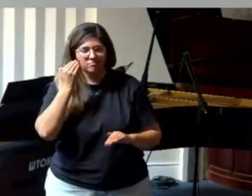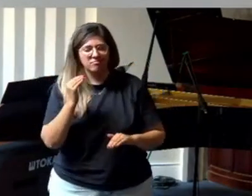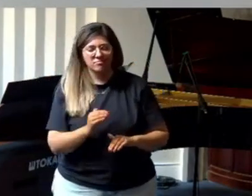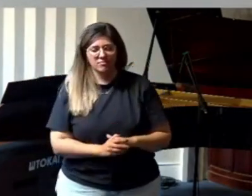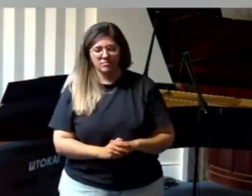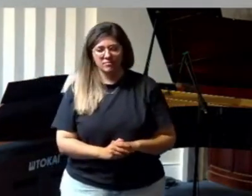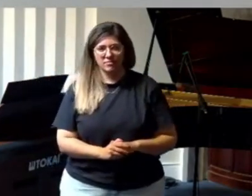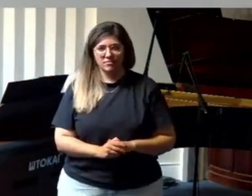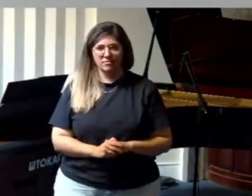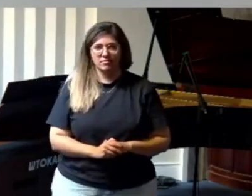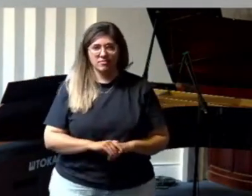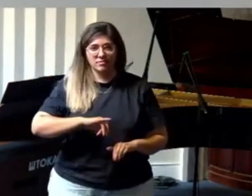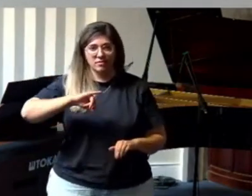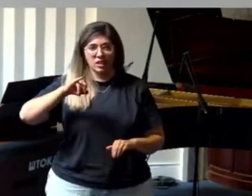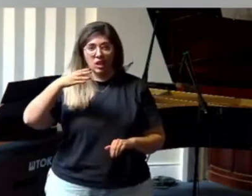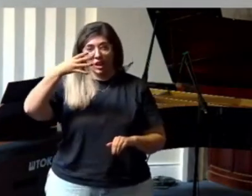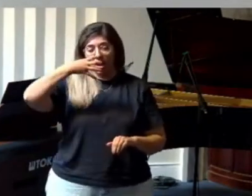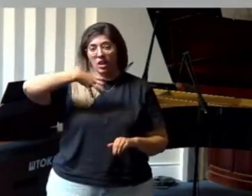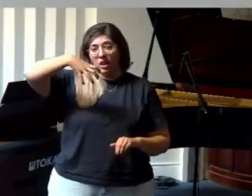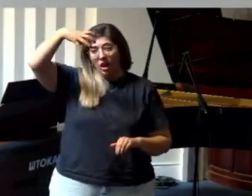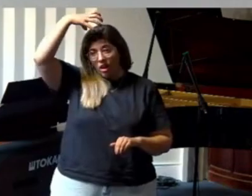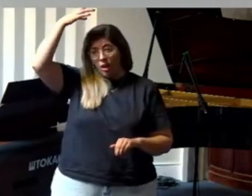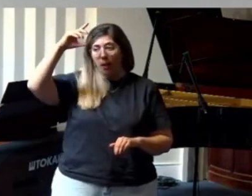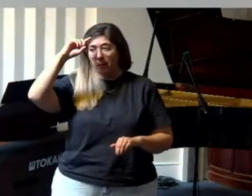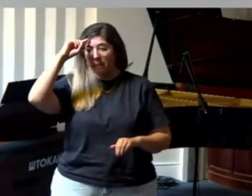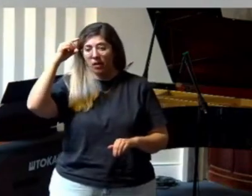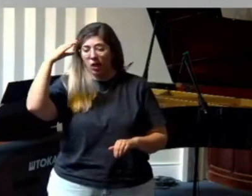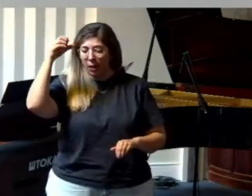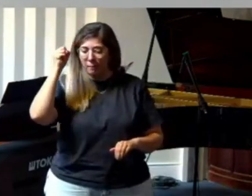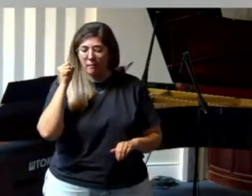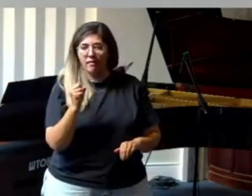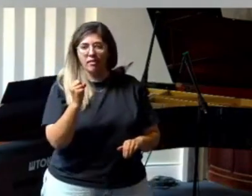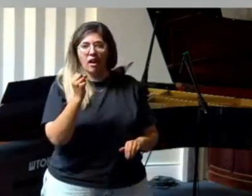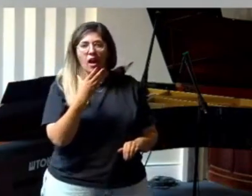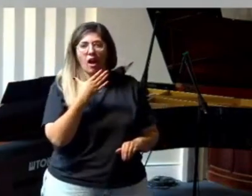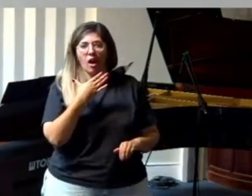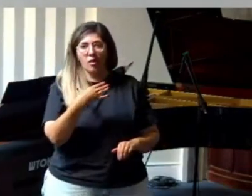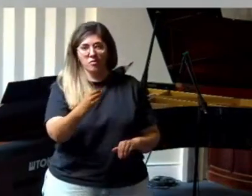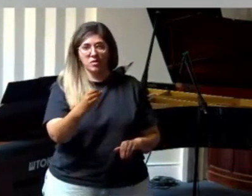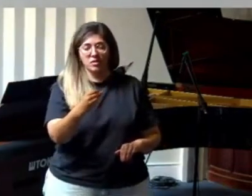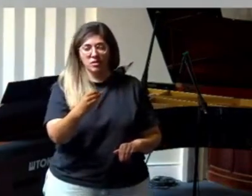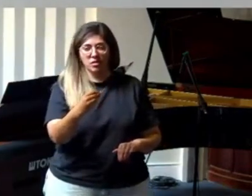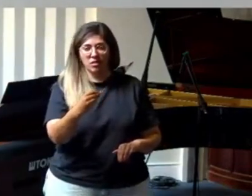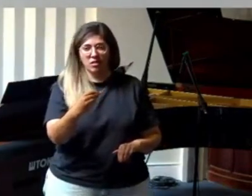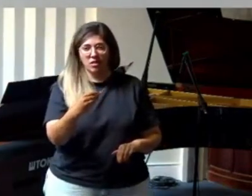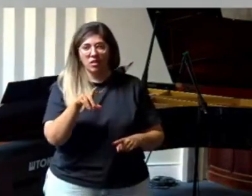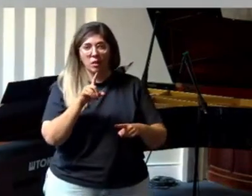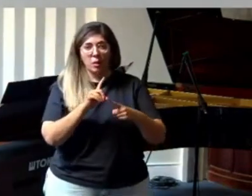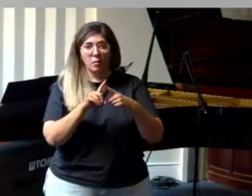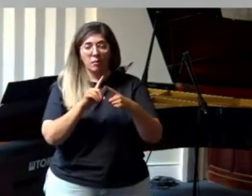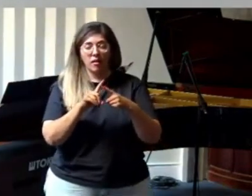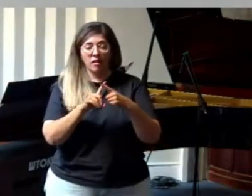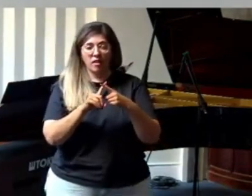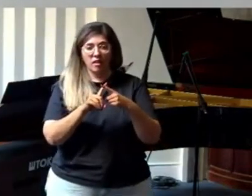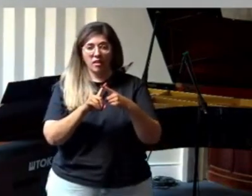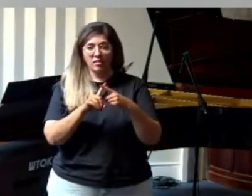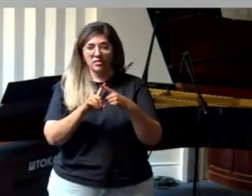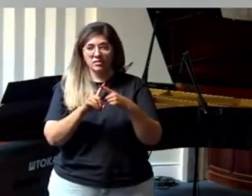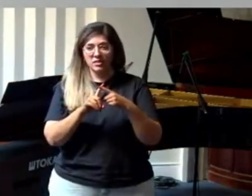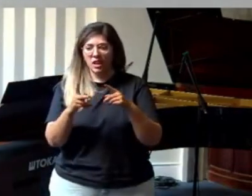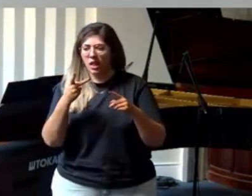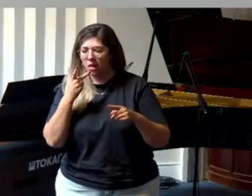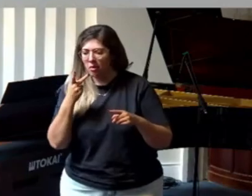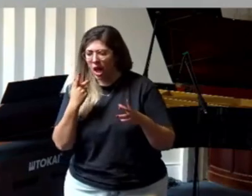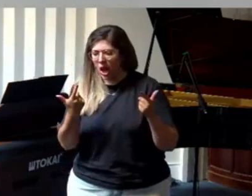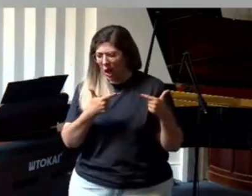Ele chegou a mandar a matar o filho de Joiada, o Zacarias, porque Zacarias, o filho de Joiada,